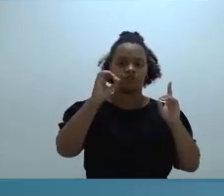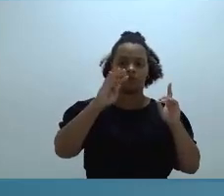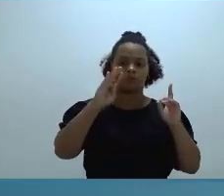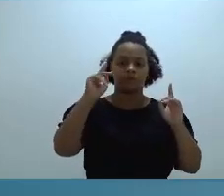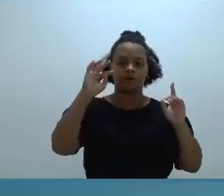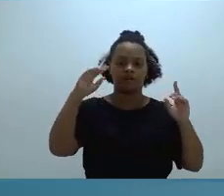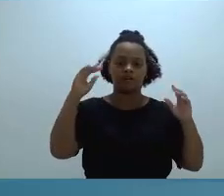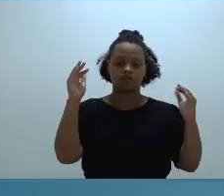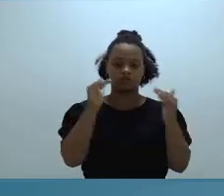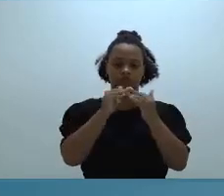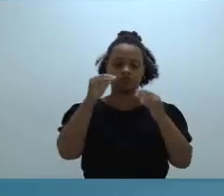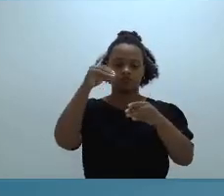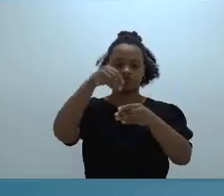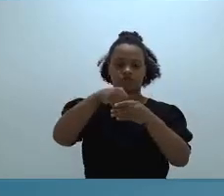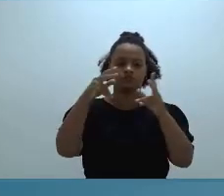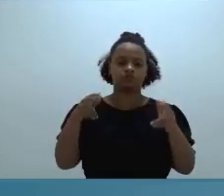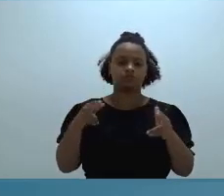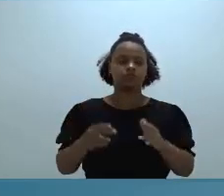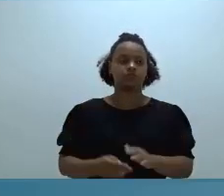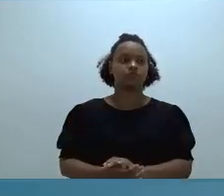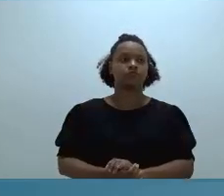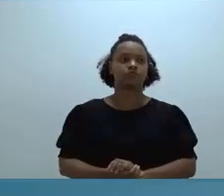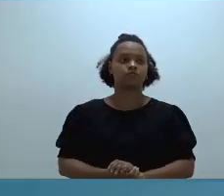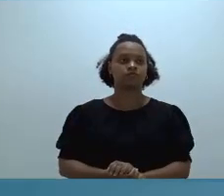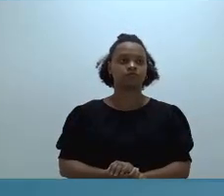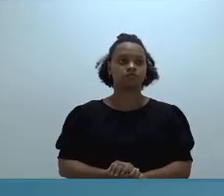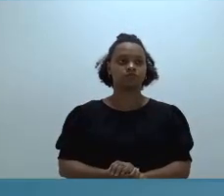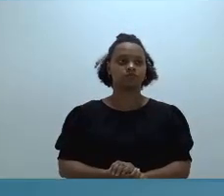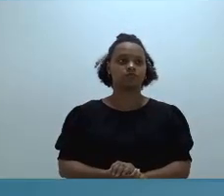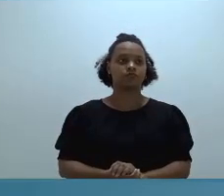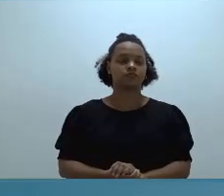Roberto. Então, desembargador Exilda,